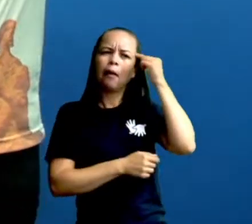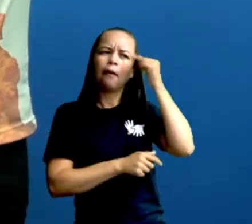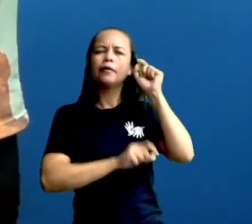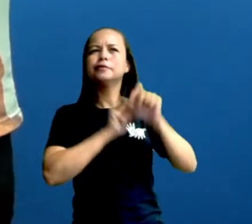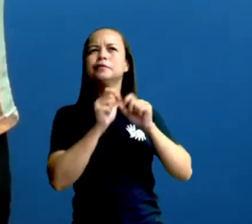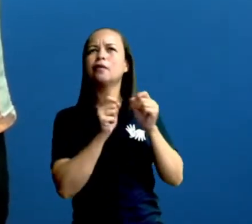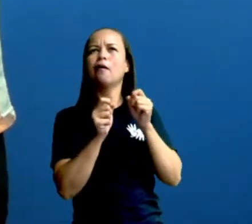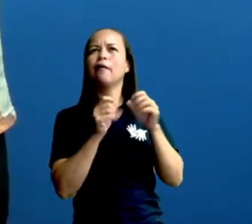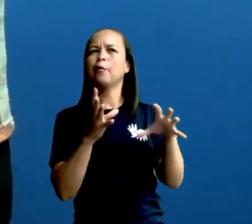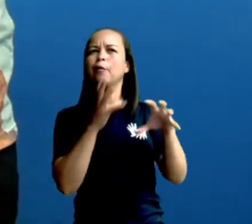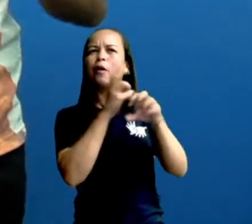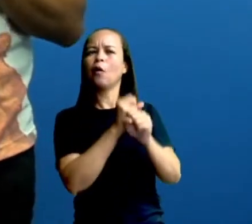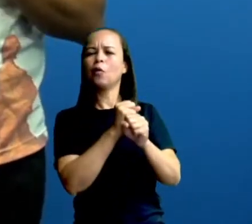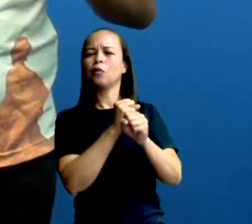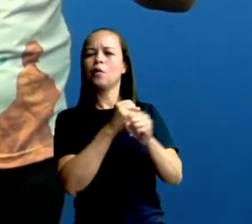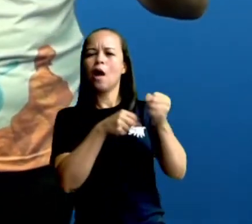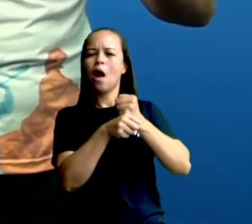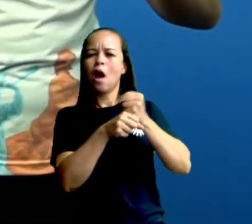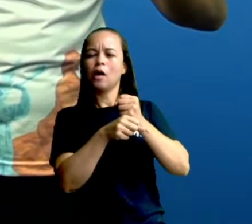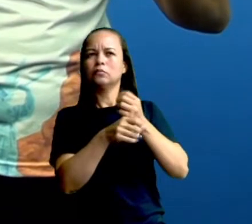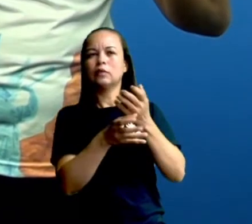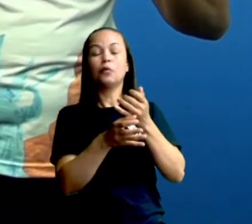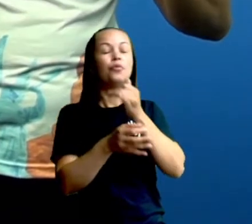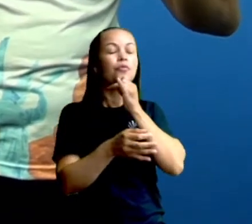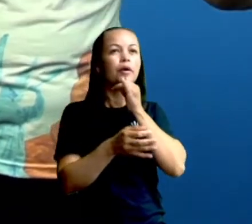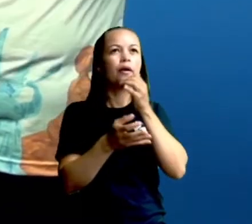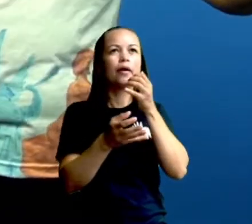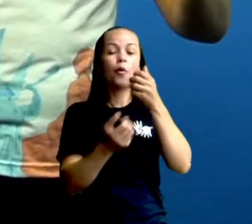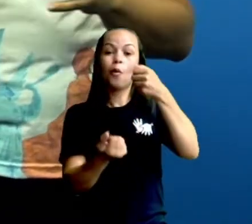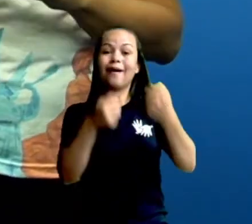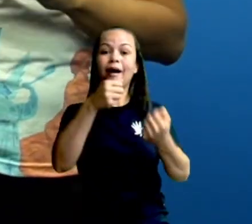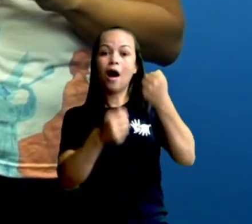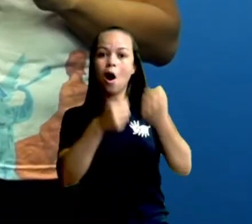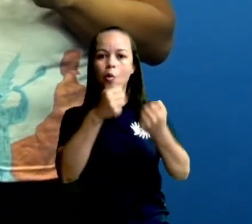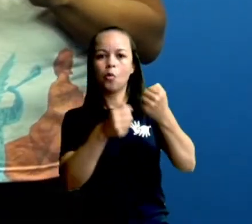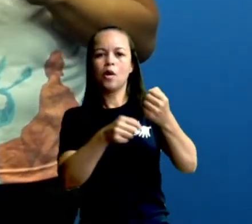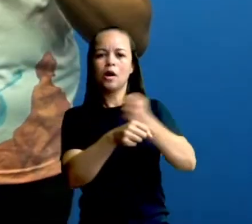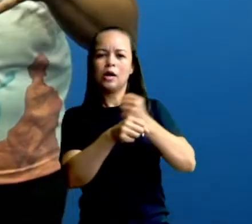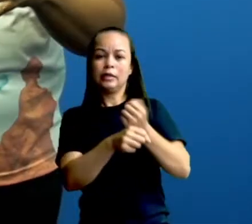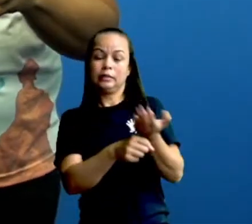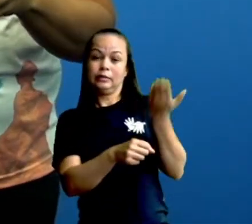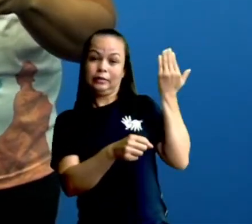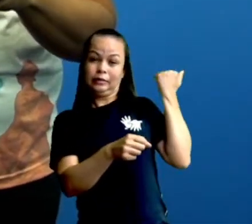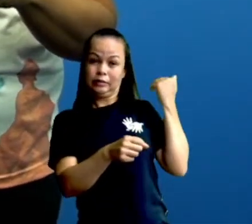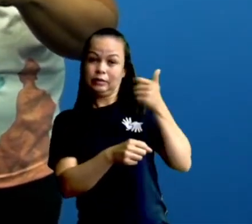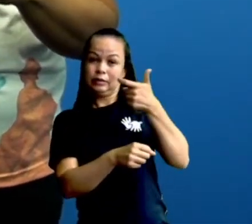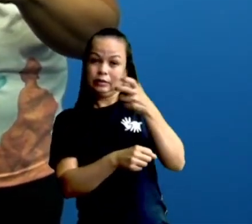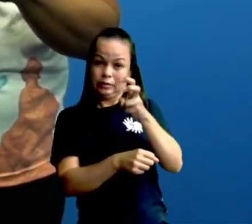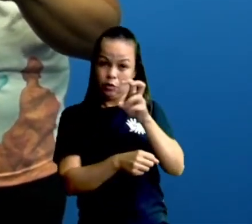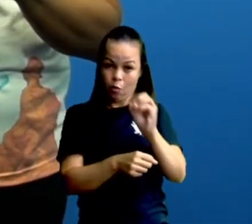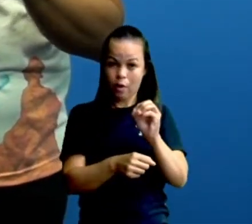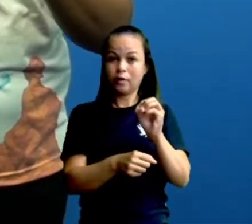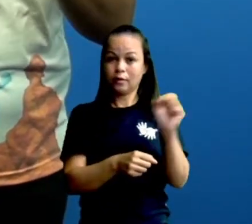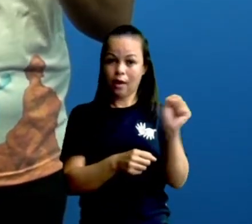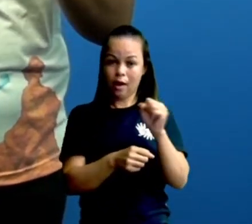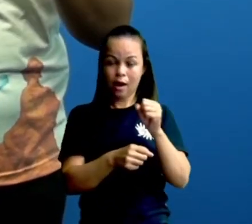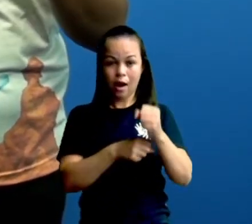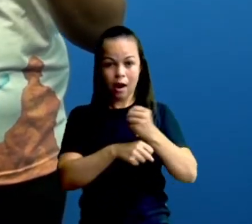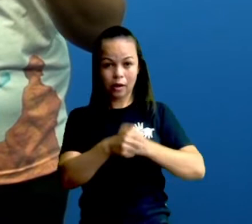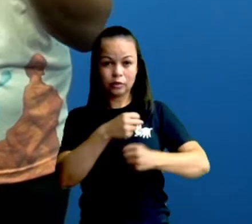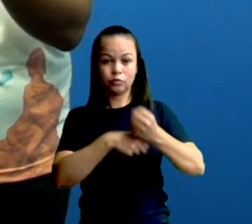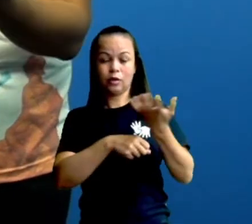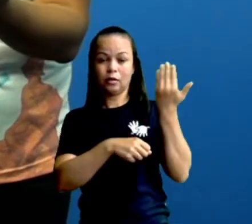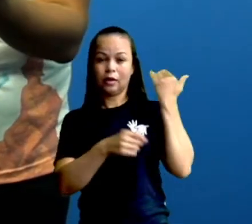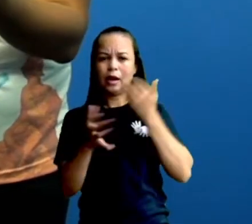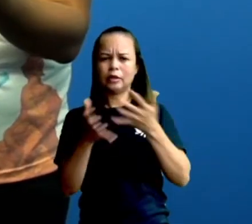um carro feito há 100 anos atrás, um carro feito há 50 anos atrás. Muitas das peças tinham